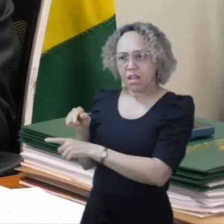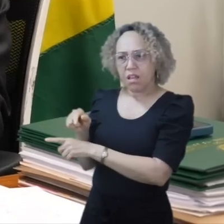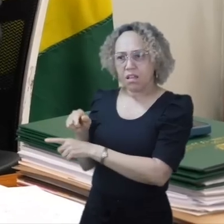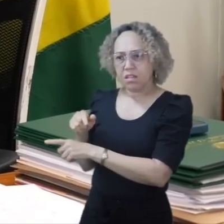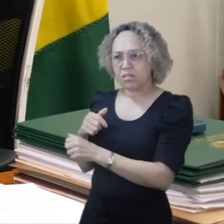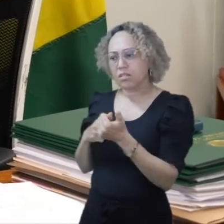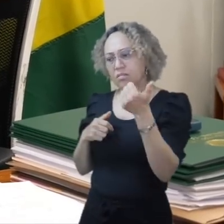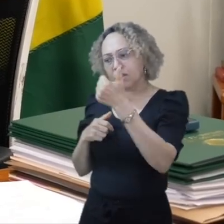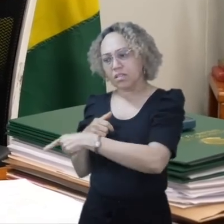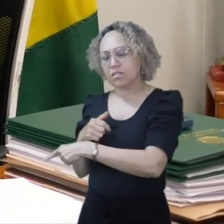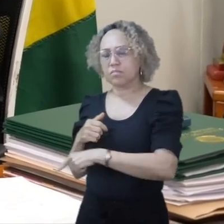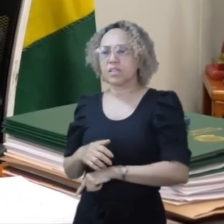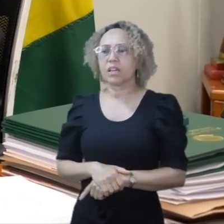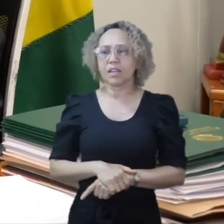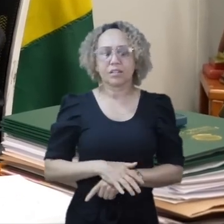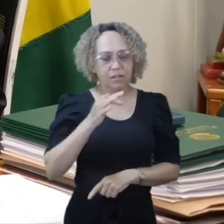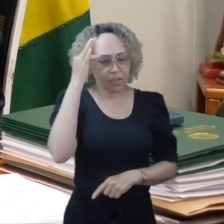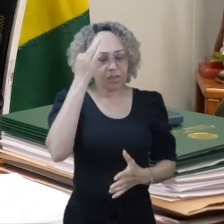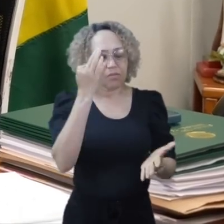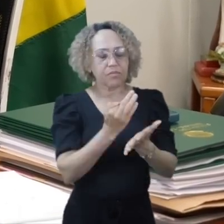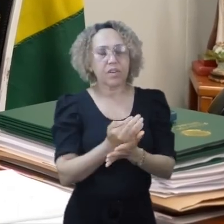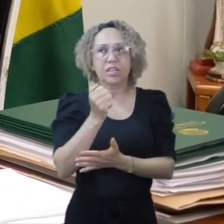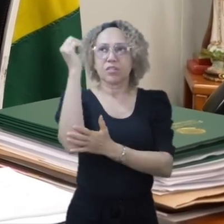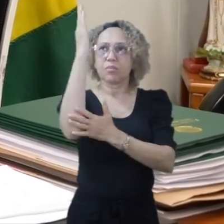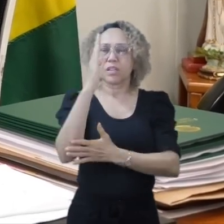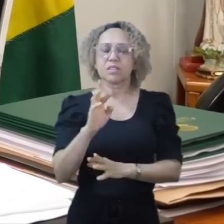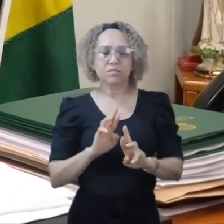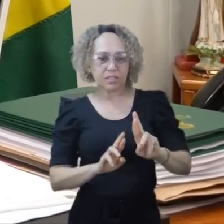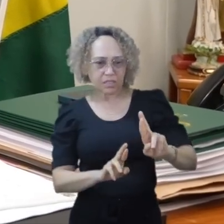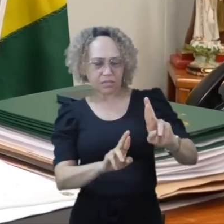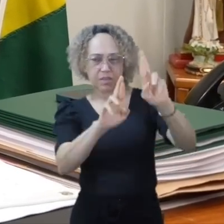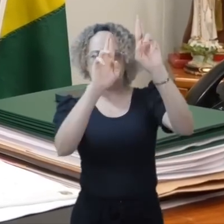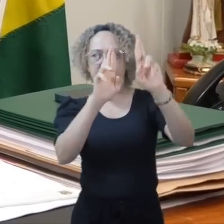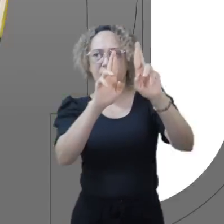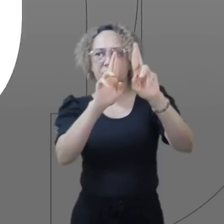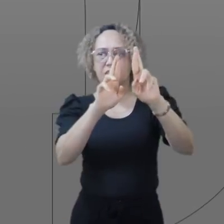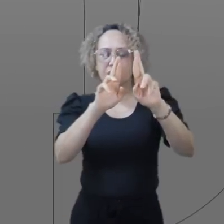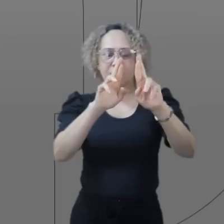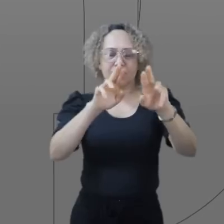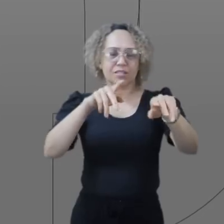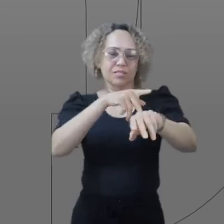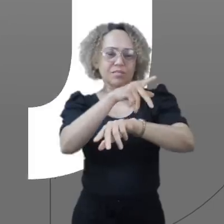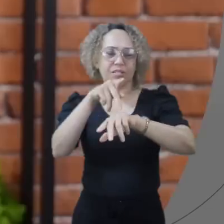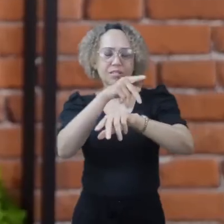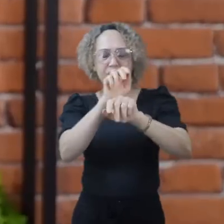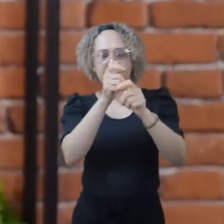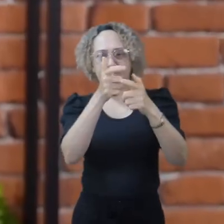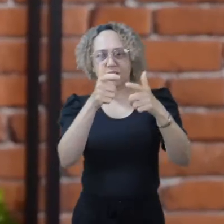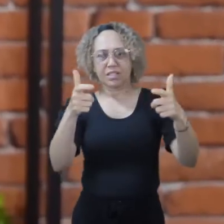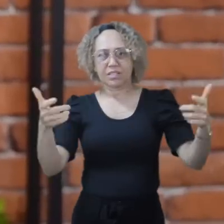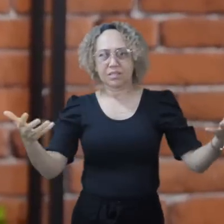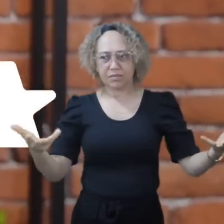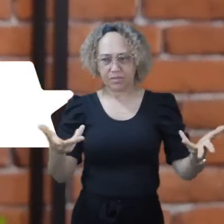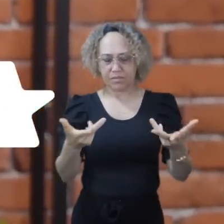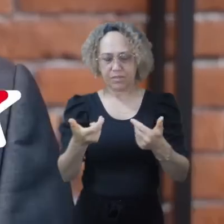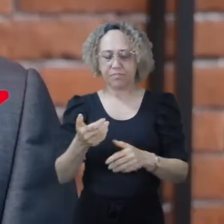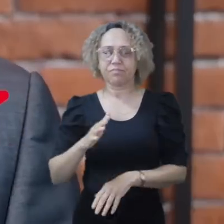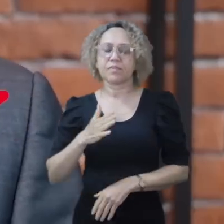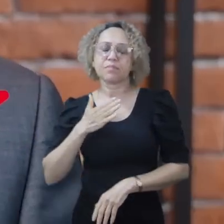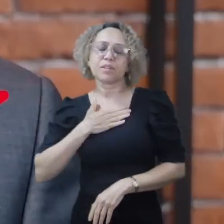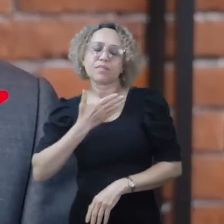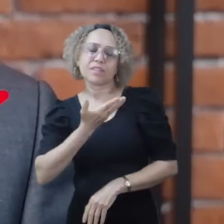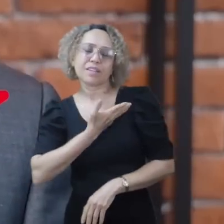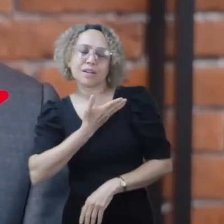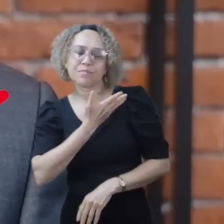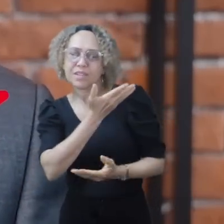Muito obrigado. Fé no Brasil, esperança cada vez mais na nossa imensa nação. Meus amigos e minhas amigas,